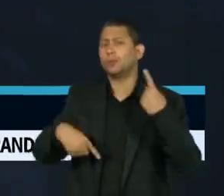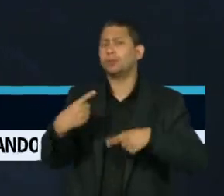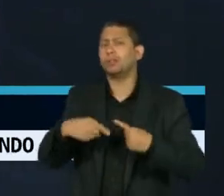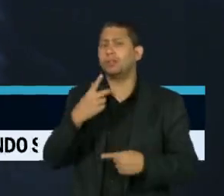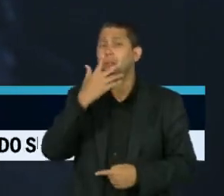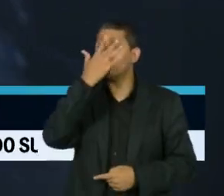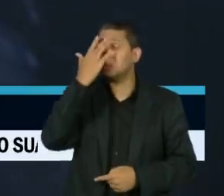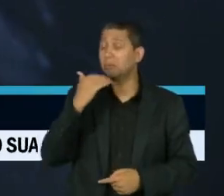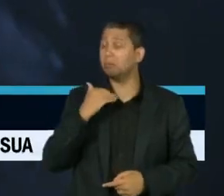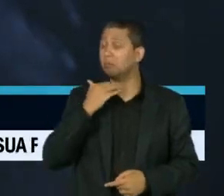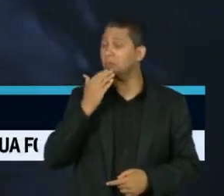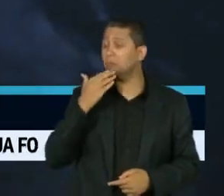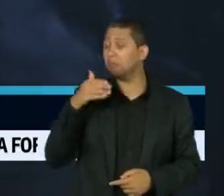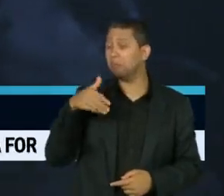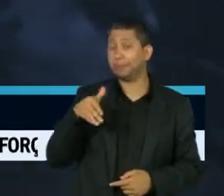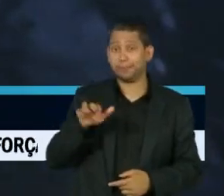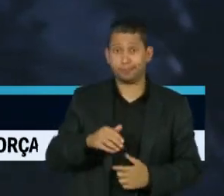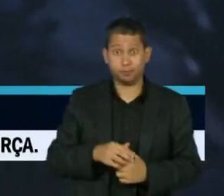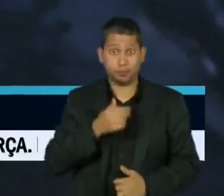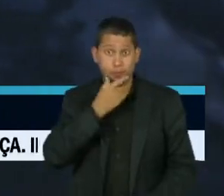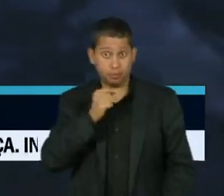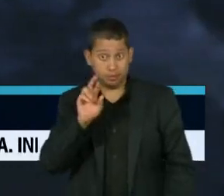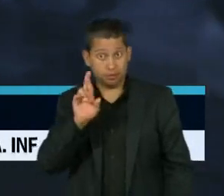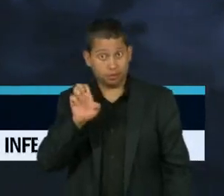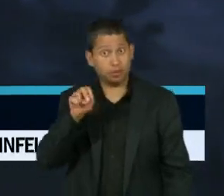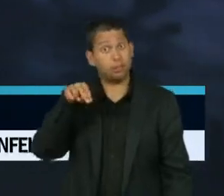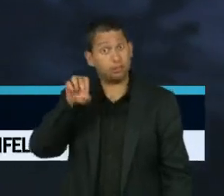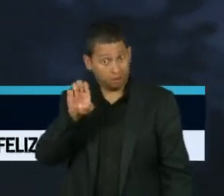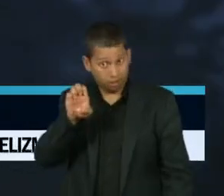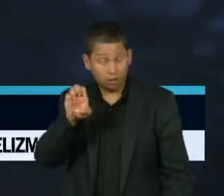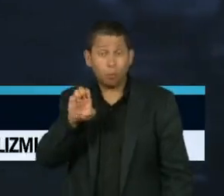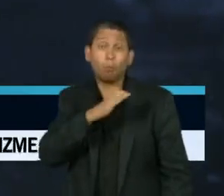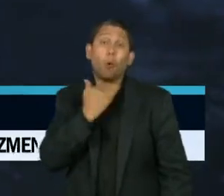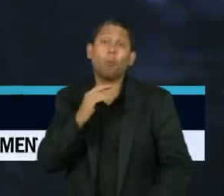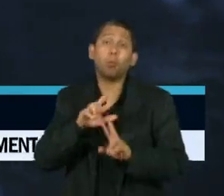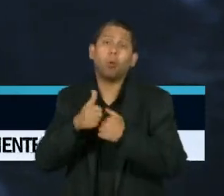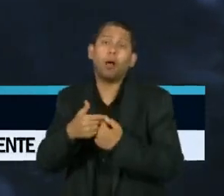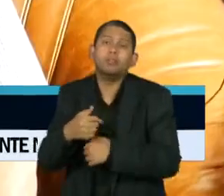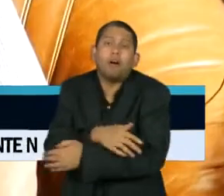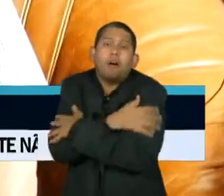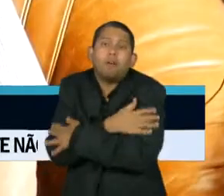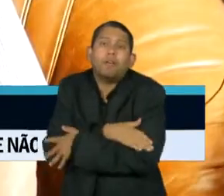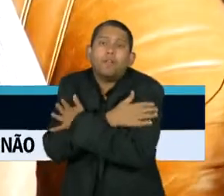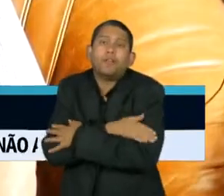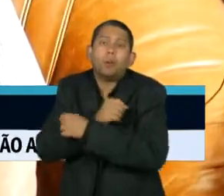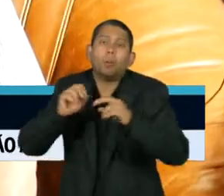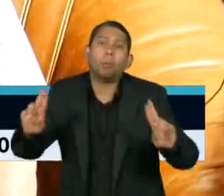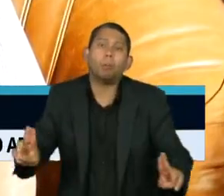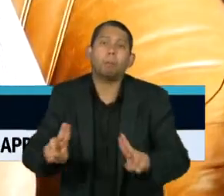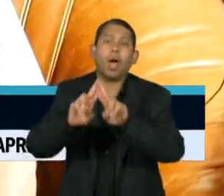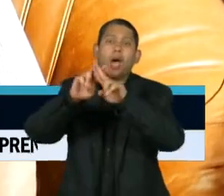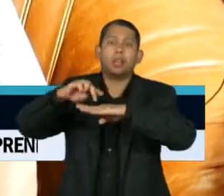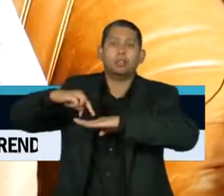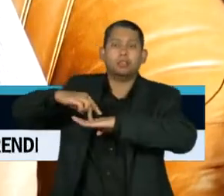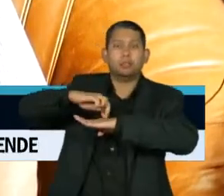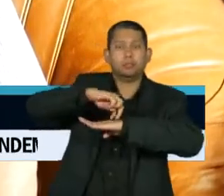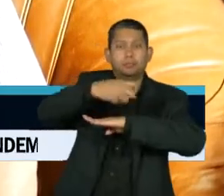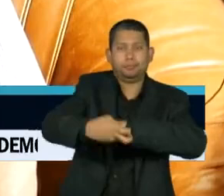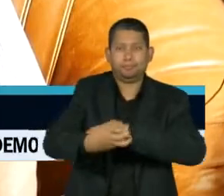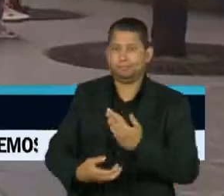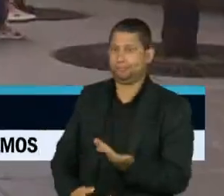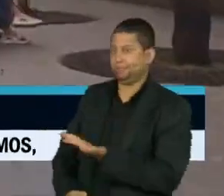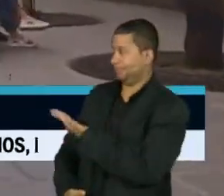84 anos Renner Roberto morreu de frio caído numa das principais avenidas de Paris Renê